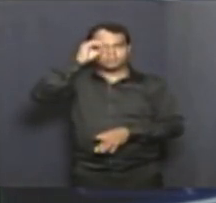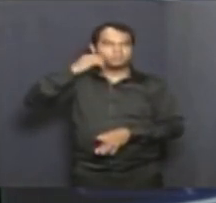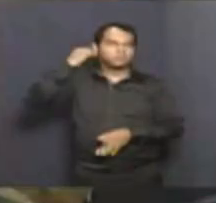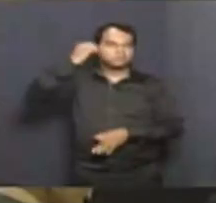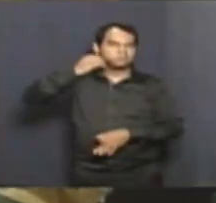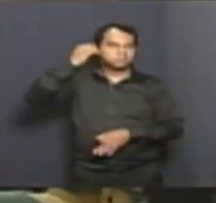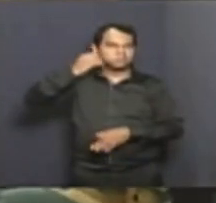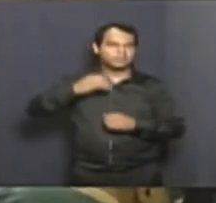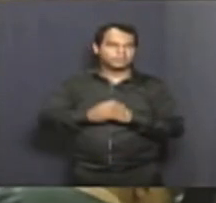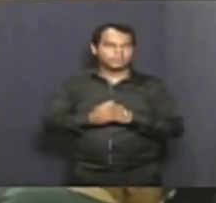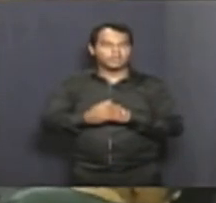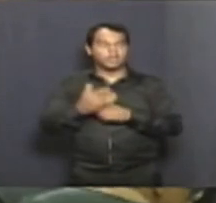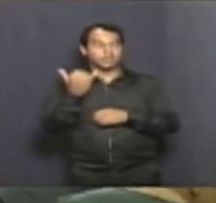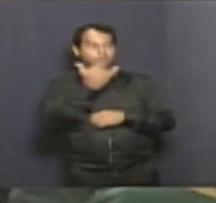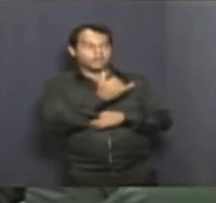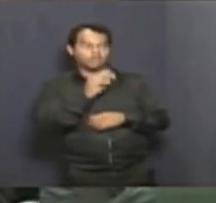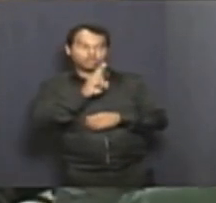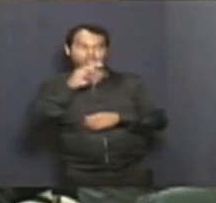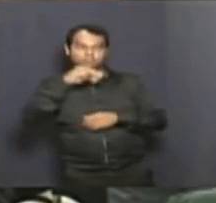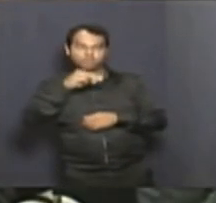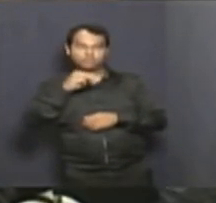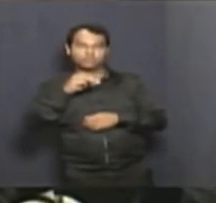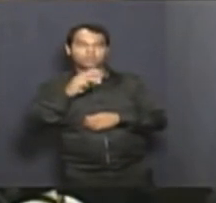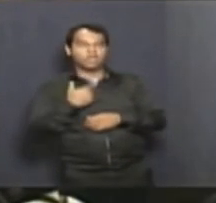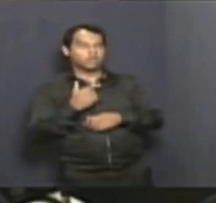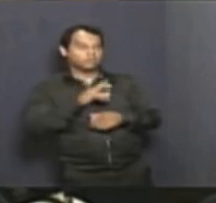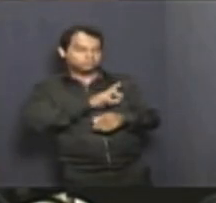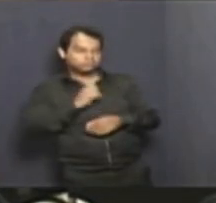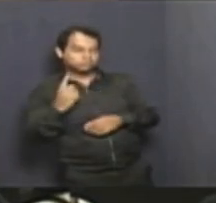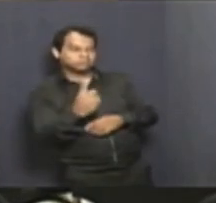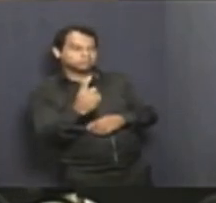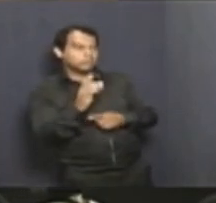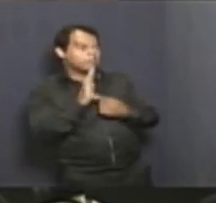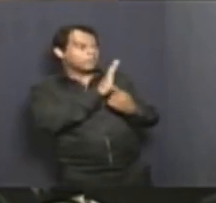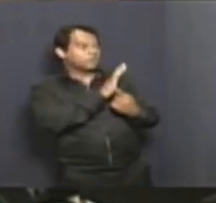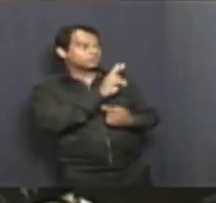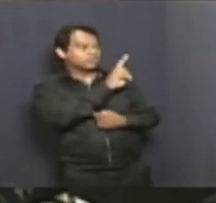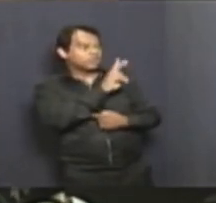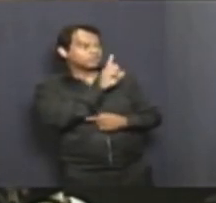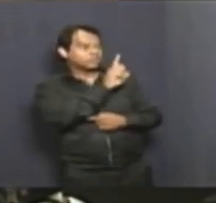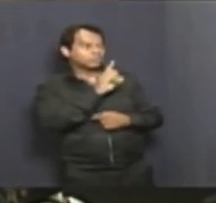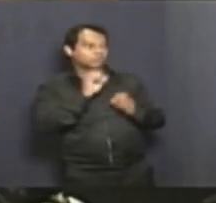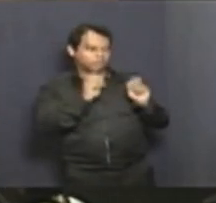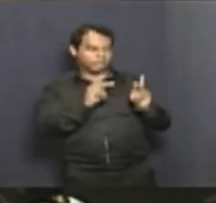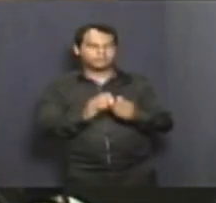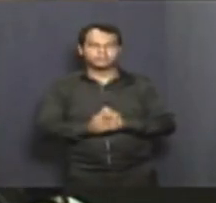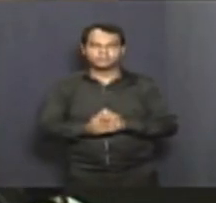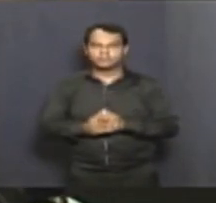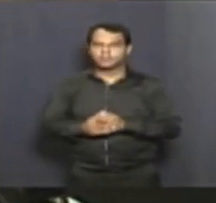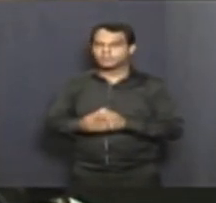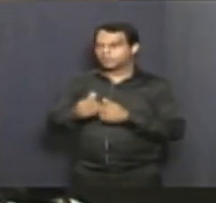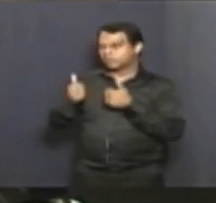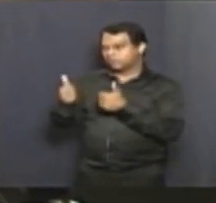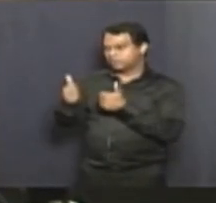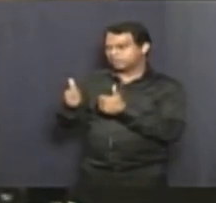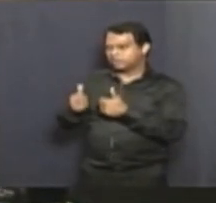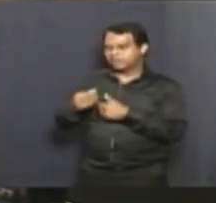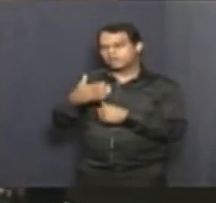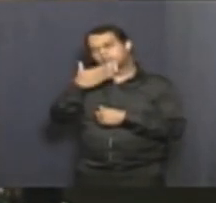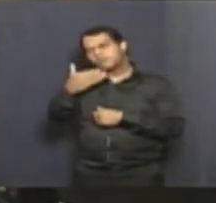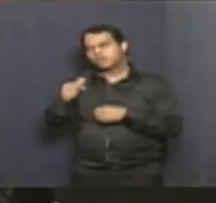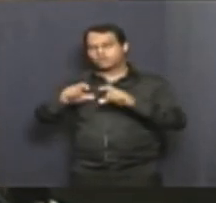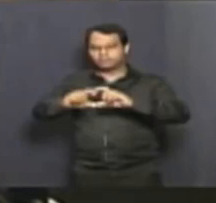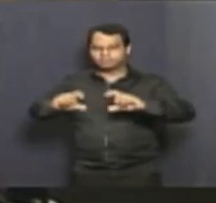o candidato eu quando de dois minutos um minuto veio aqui à frente pra poder monitorar melhor o tempo aqui do condomínio